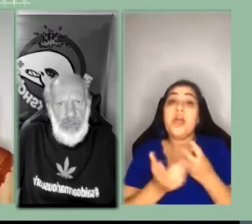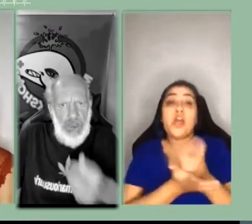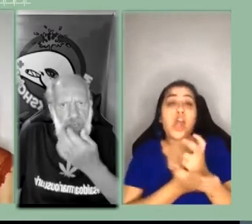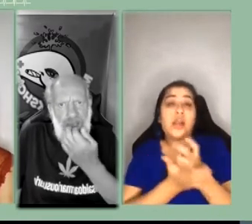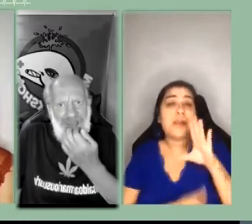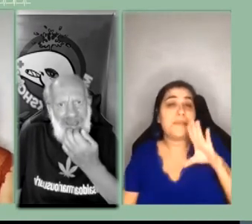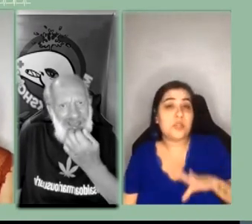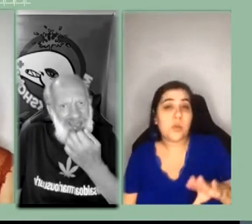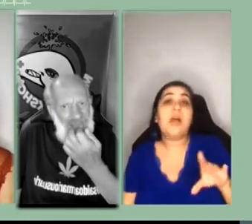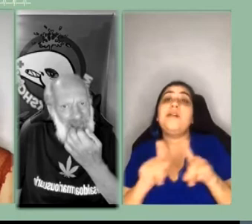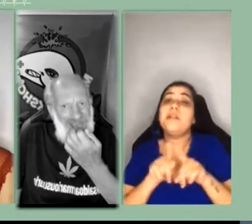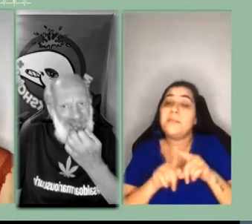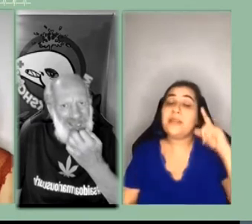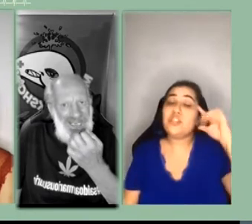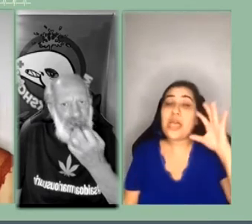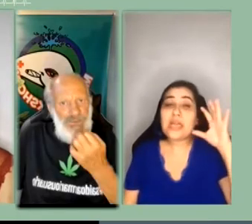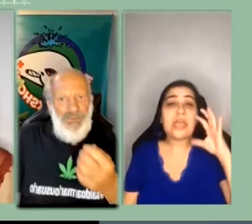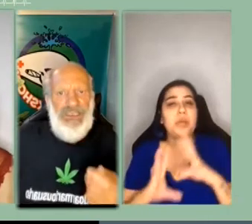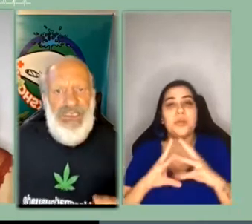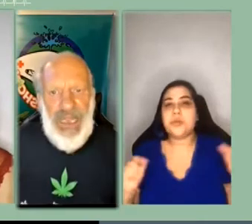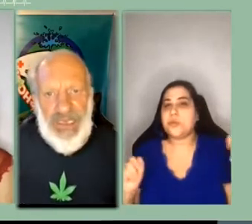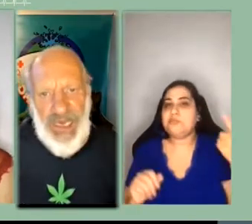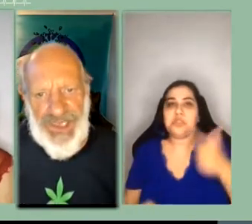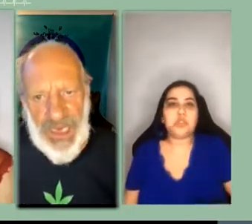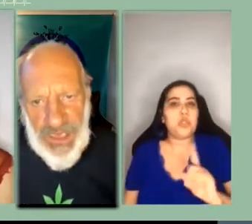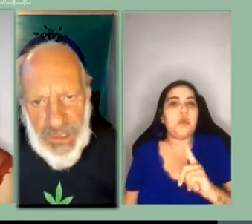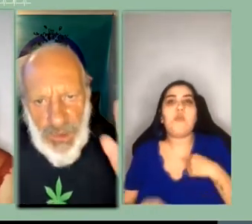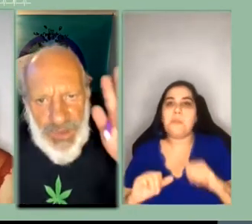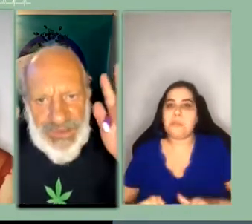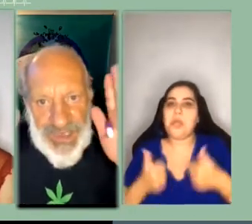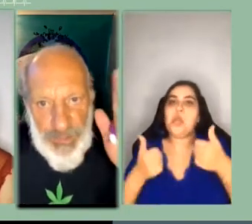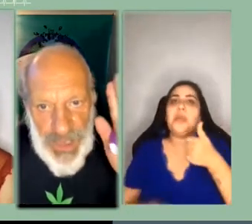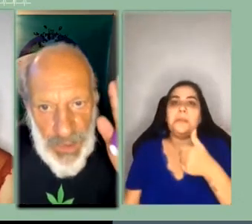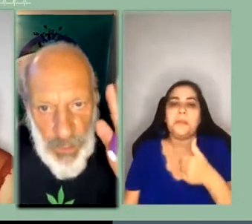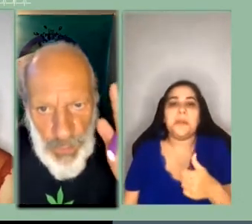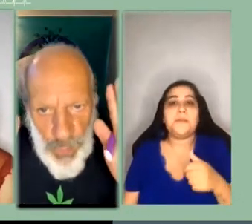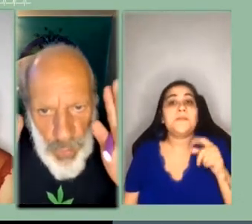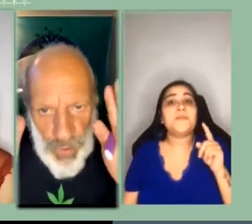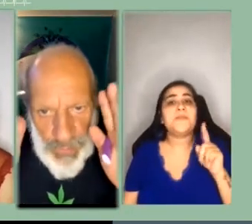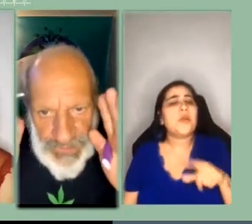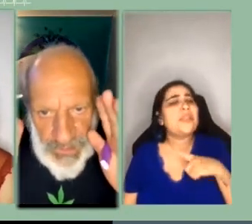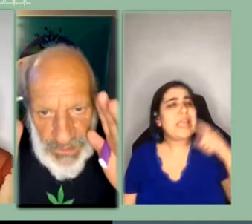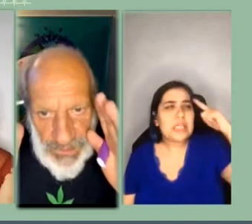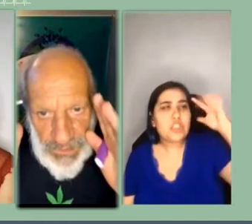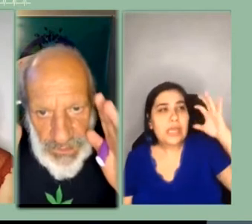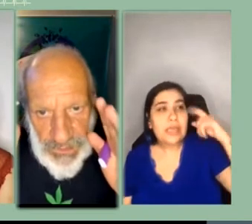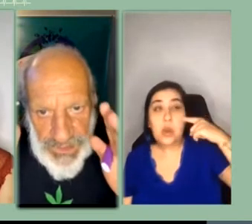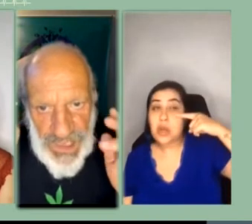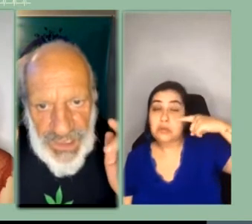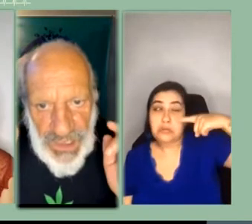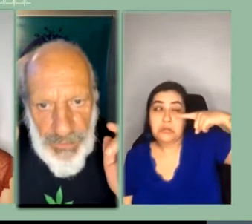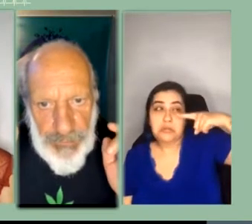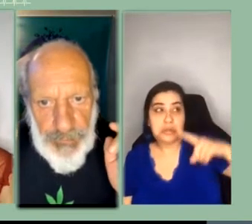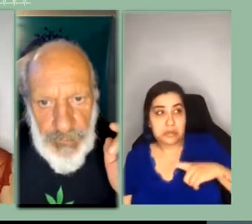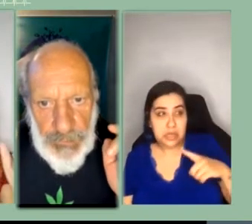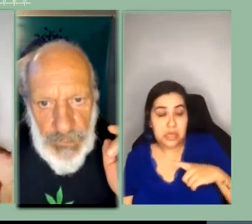e de enxaqueca, eu nunca mais tive, nunca mais. Mas você melhorei tem bastante. aquela enxaqueca que começa a tremer o olho, assim? Não, minha